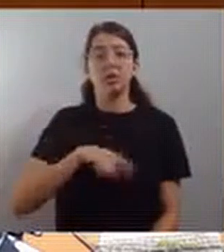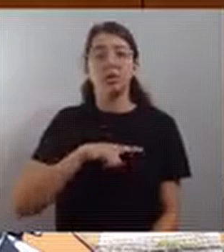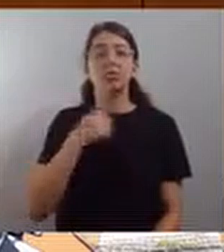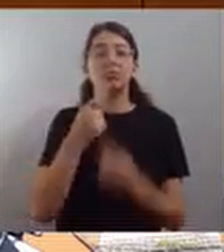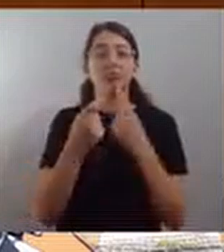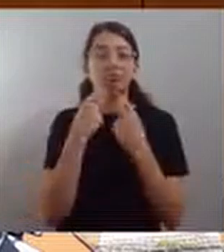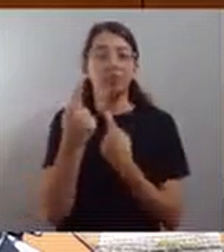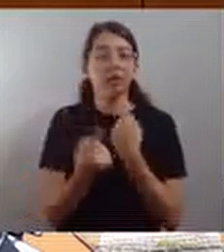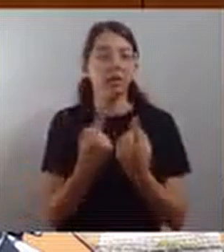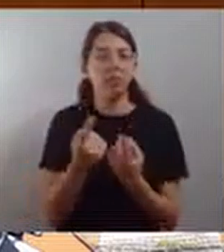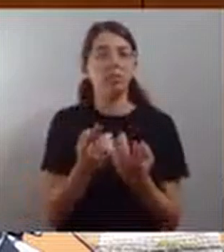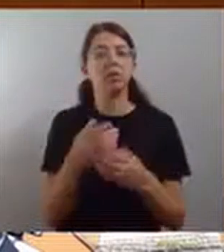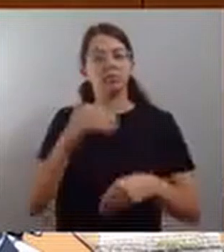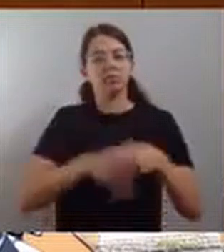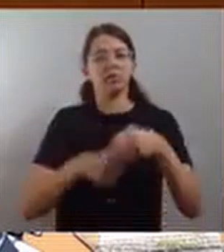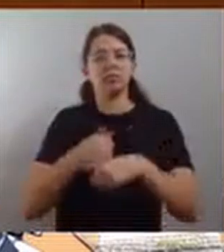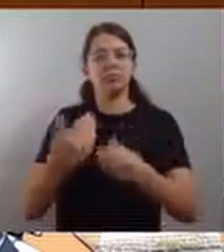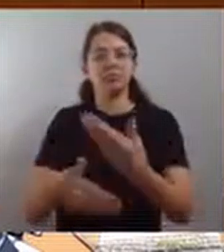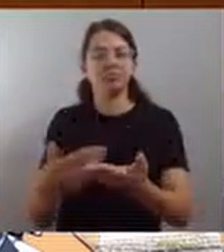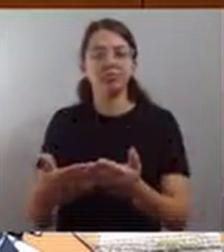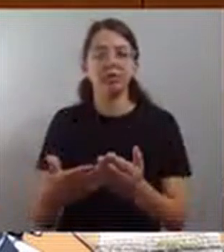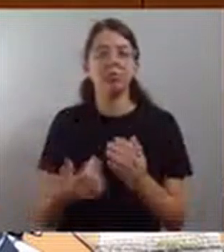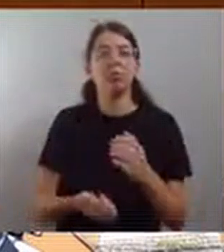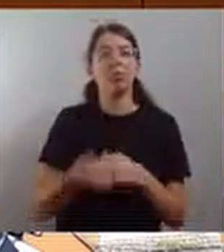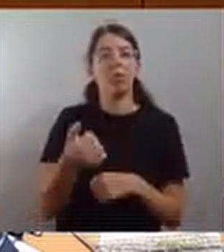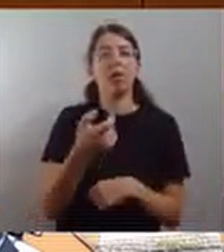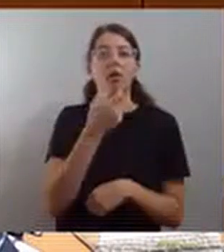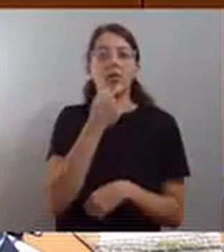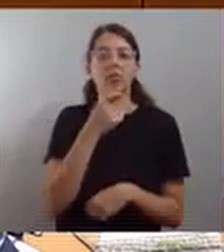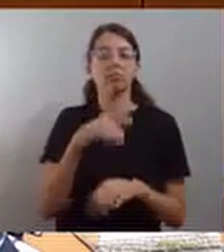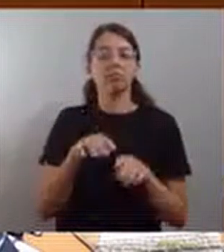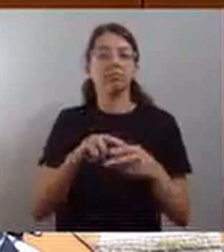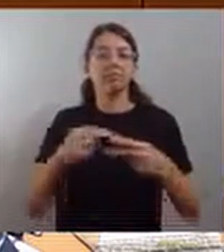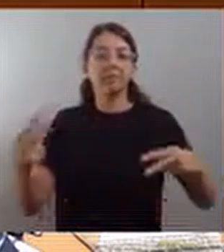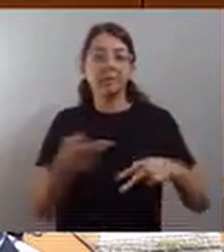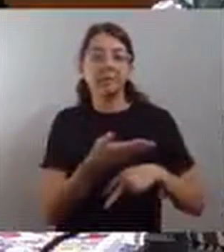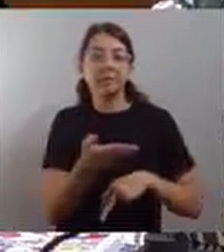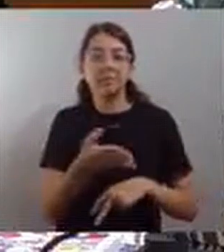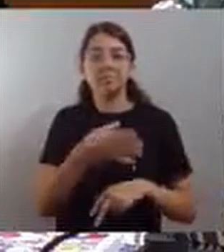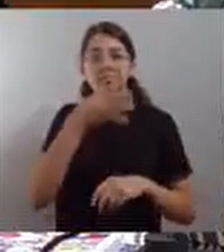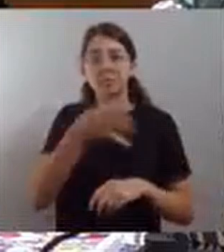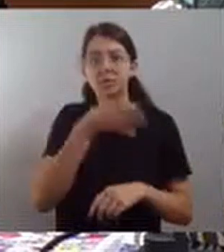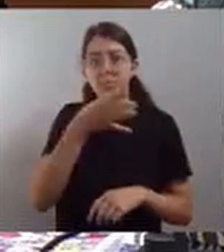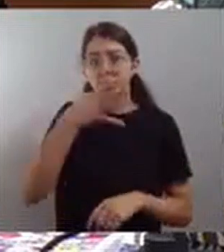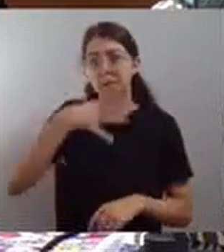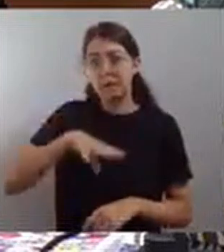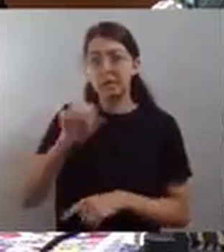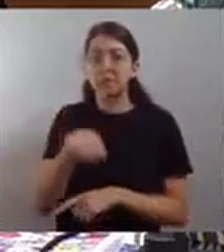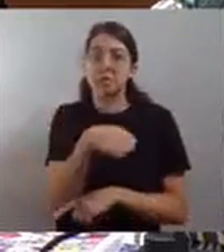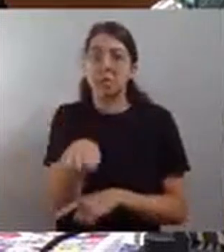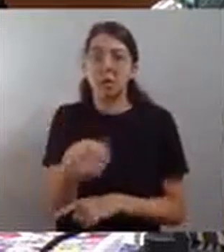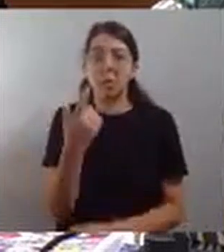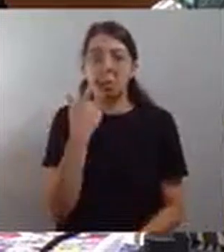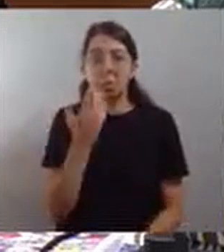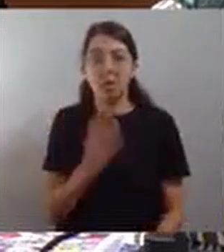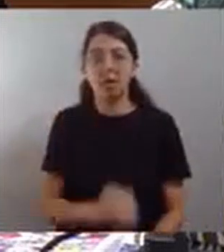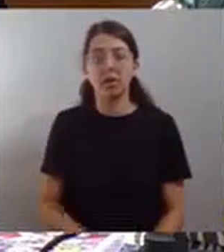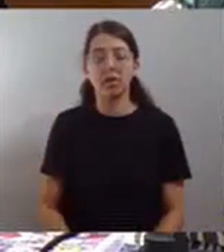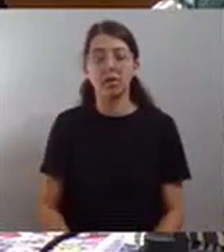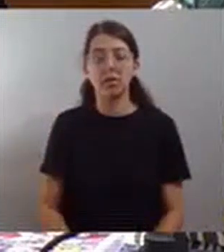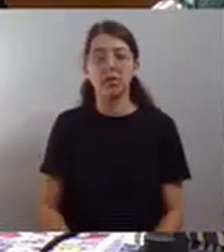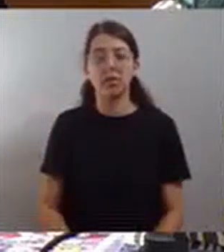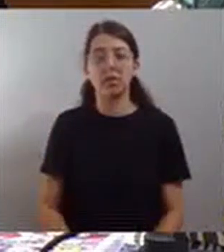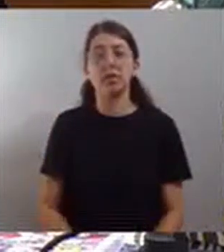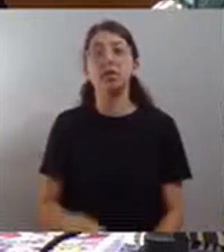de avançar para a votação, Ah, seria quero que bom o Sr. perguntar Presidente. à Câmara Municipal se pretende prestar os esclarecimentos ou não. Está bem. E, em face a isso, ainda tenho Sr. 2 minutos